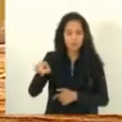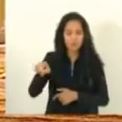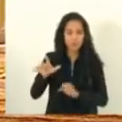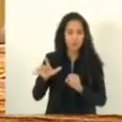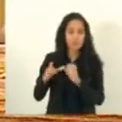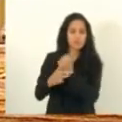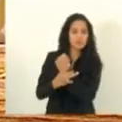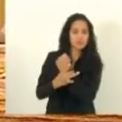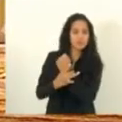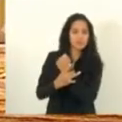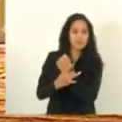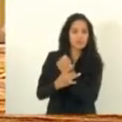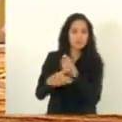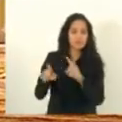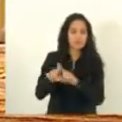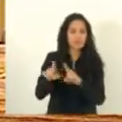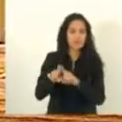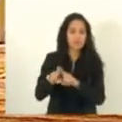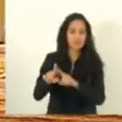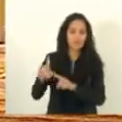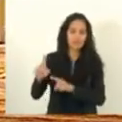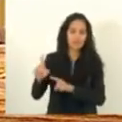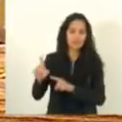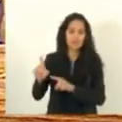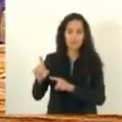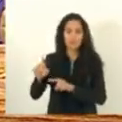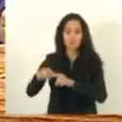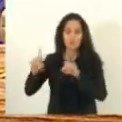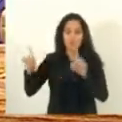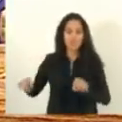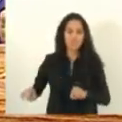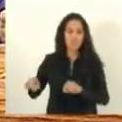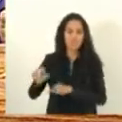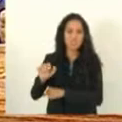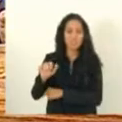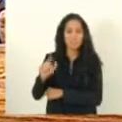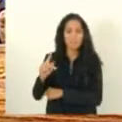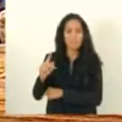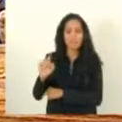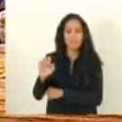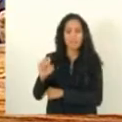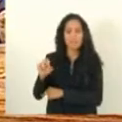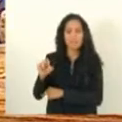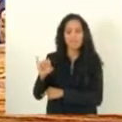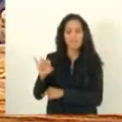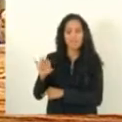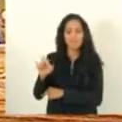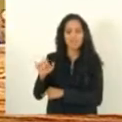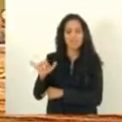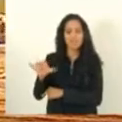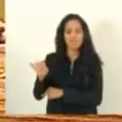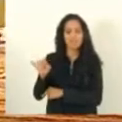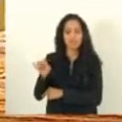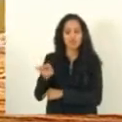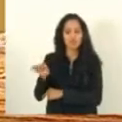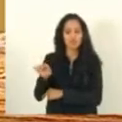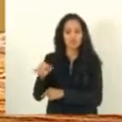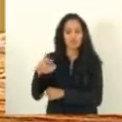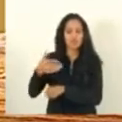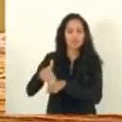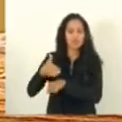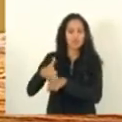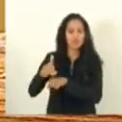agente penitenciário que treinou, está treinado para poder fazer uso do porte de